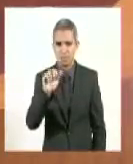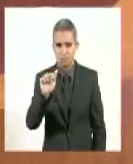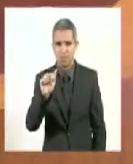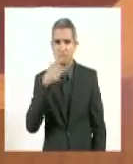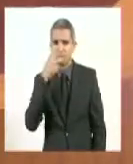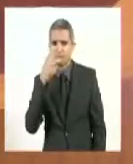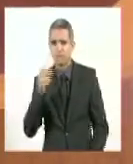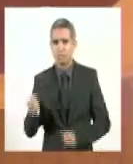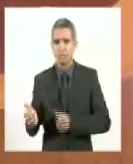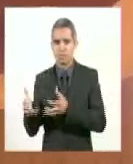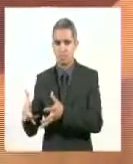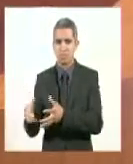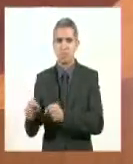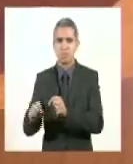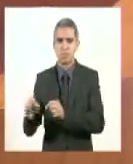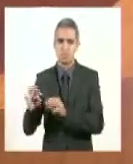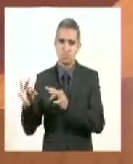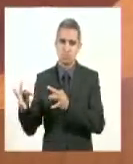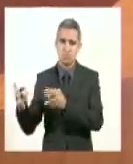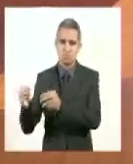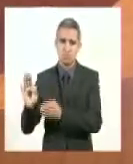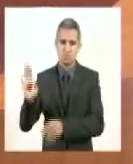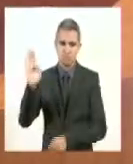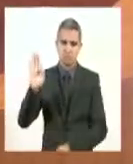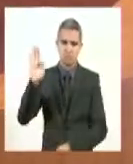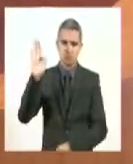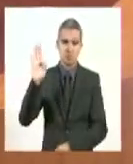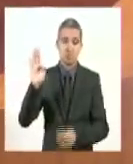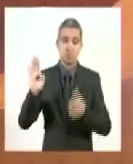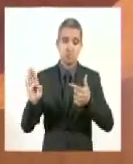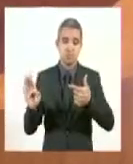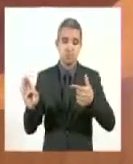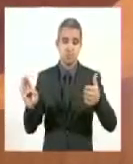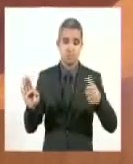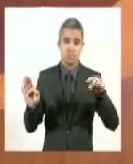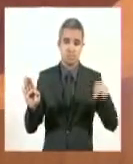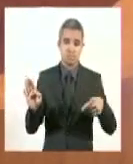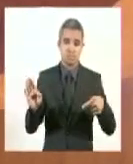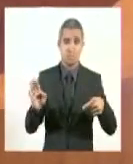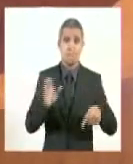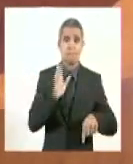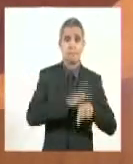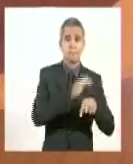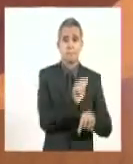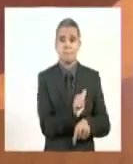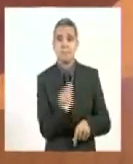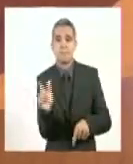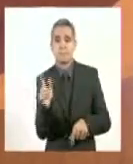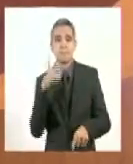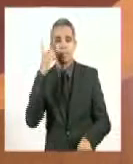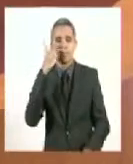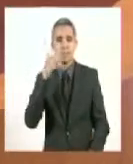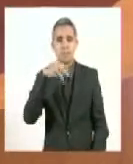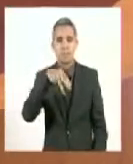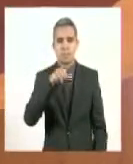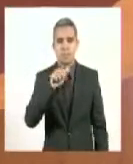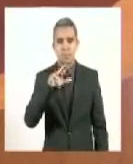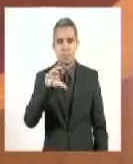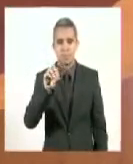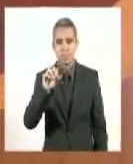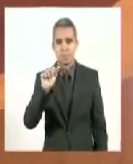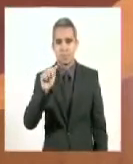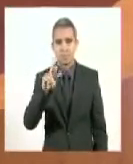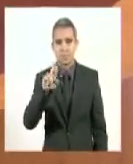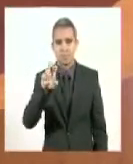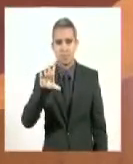R$21 mil a mais do que o deputado Marco Aurélio disse que gastou na campanha dele. É muito dinheiro,